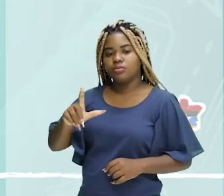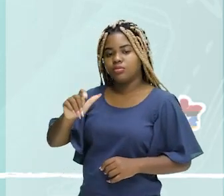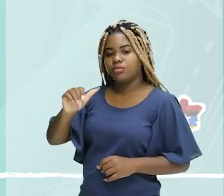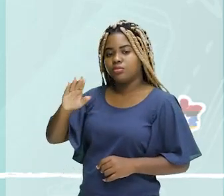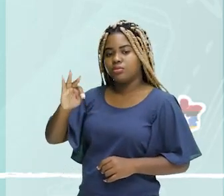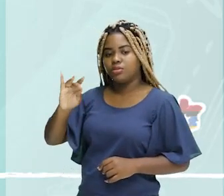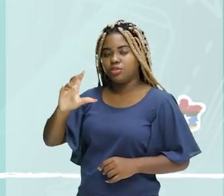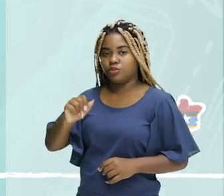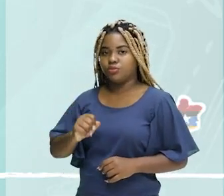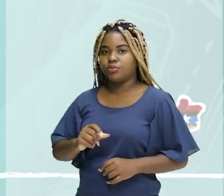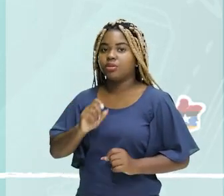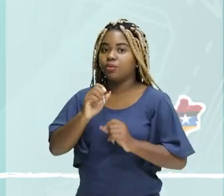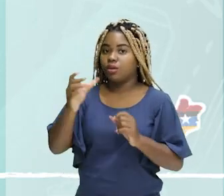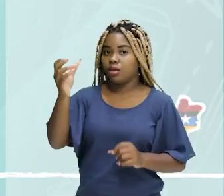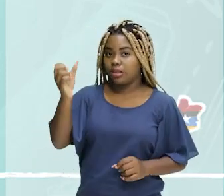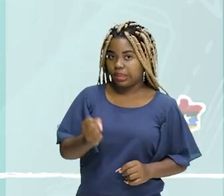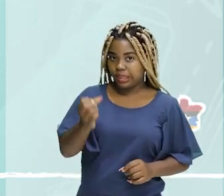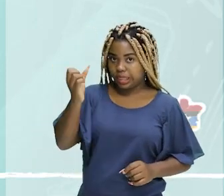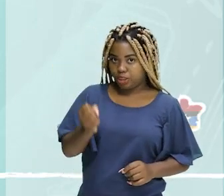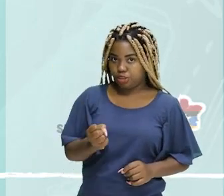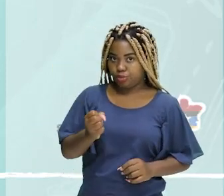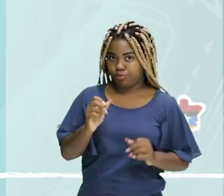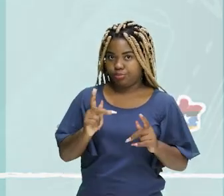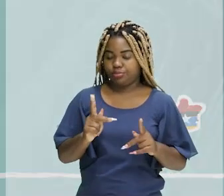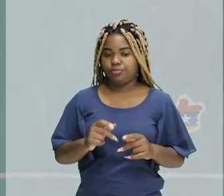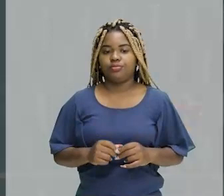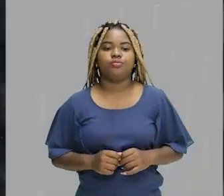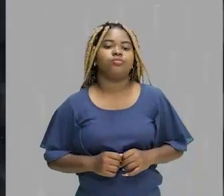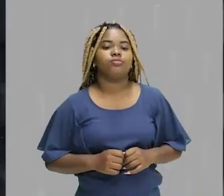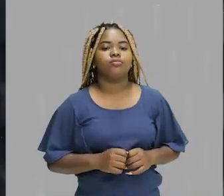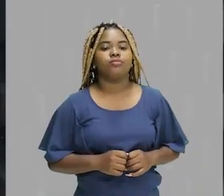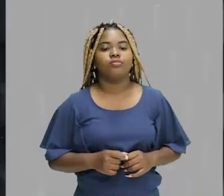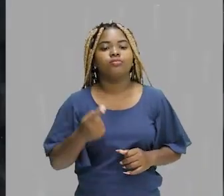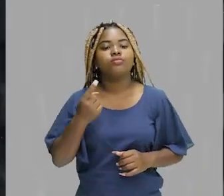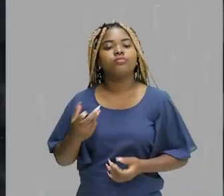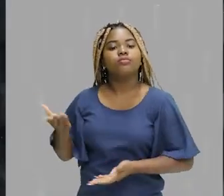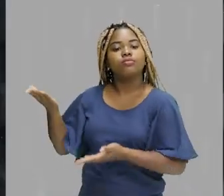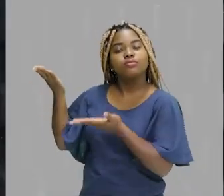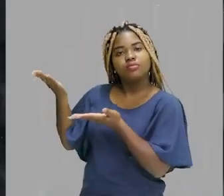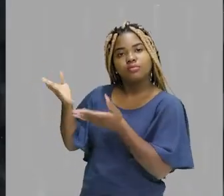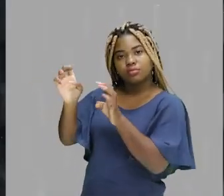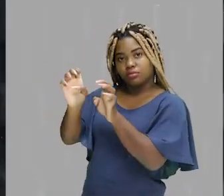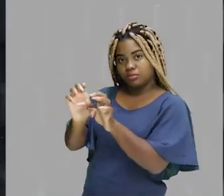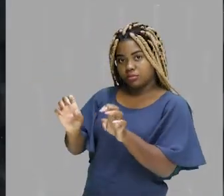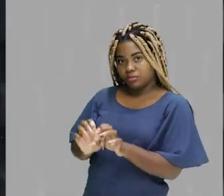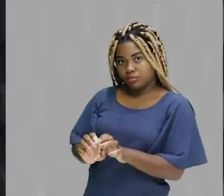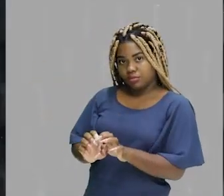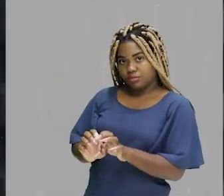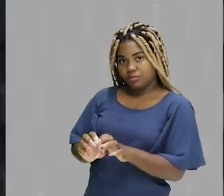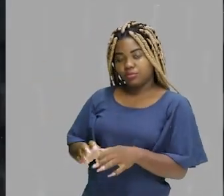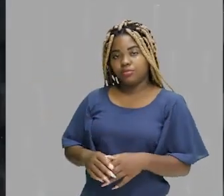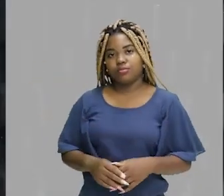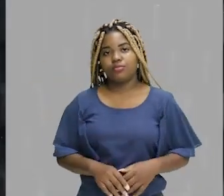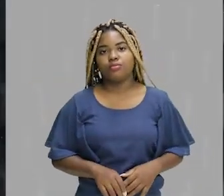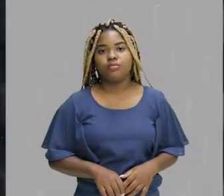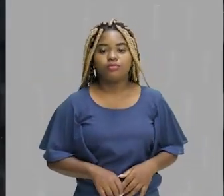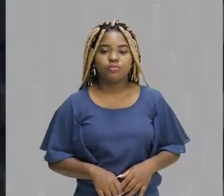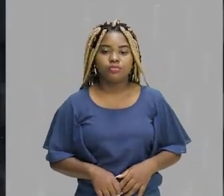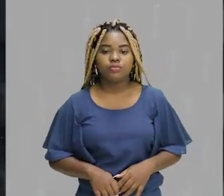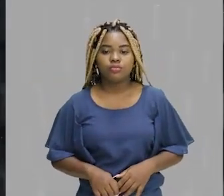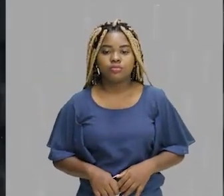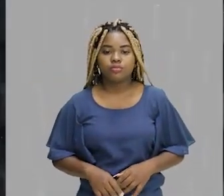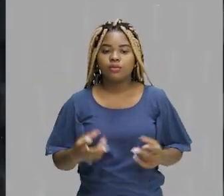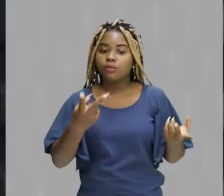leite. Ok? Então, a estrutura do ácido lático é essa aqui que aparece para vocês. E aí nós